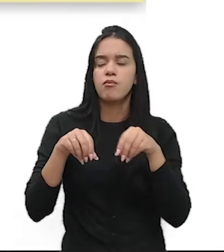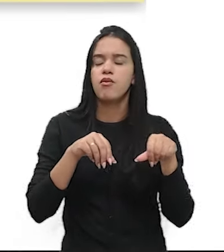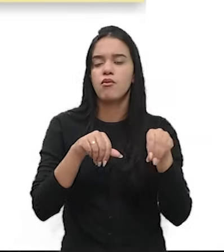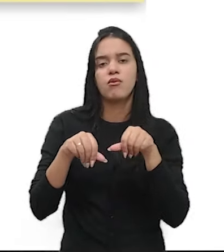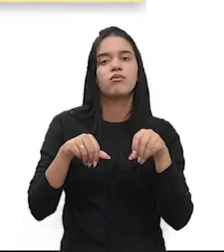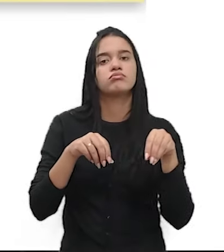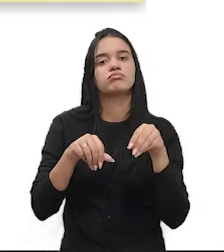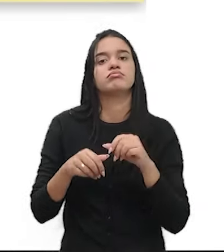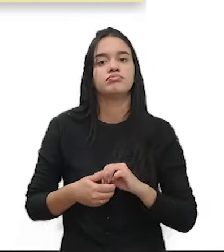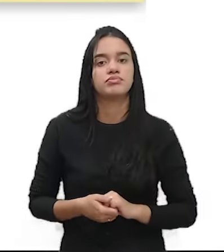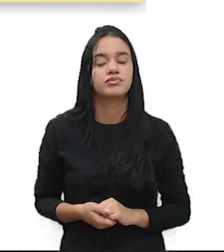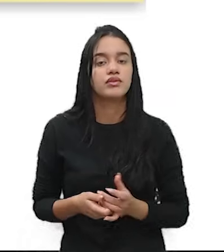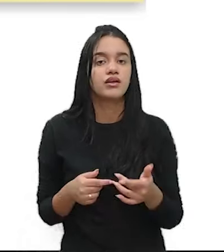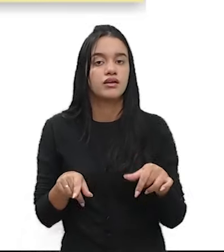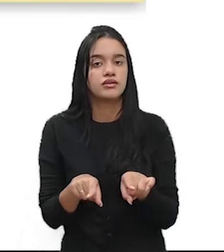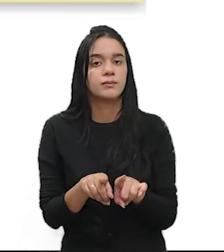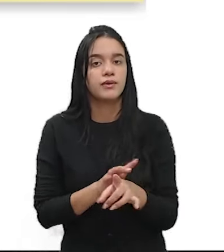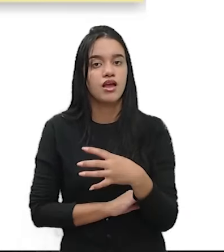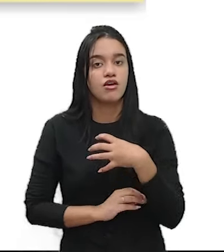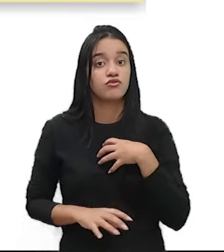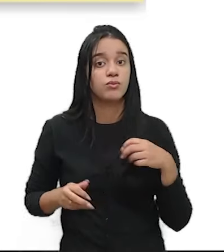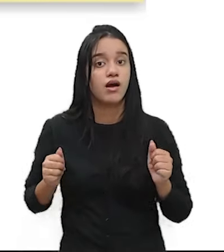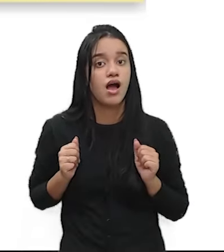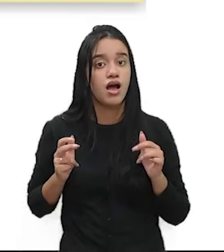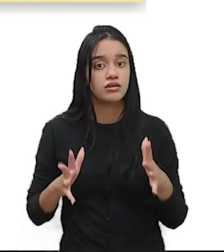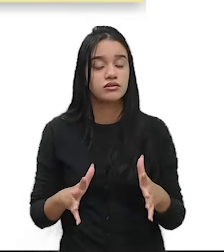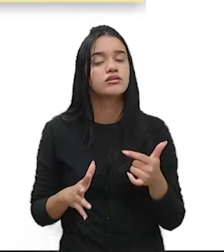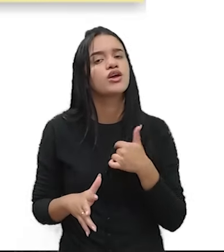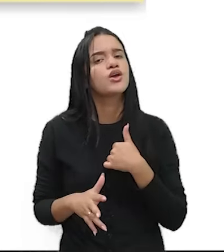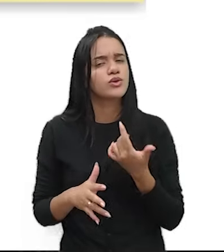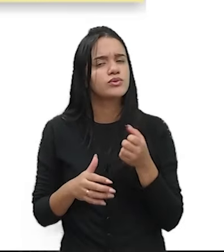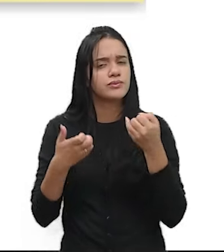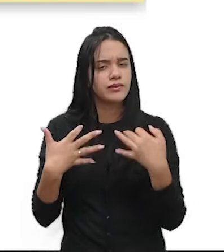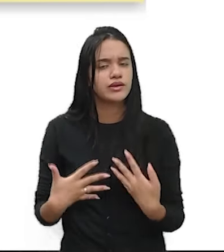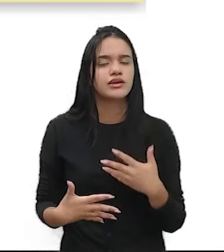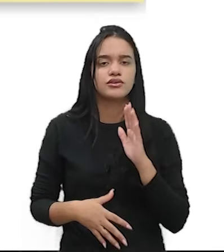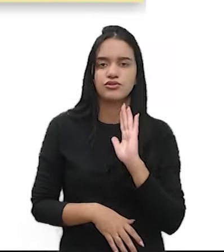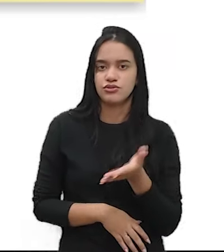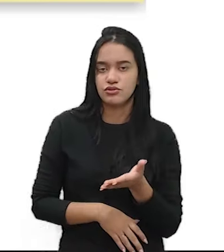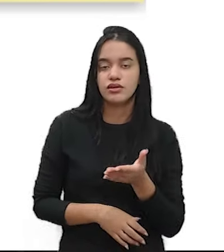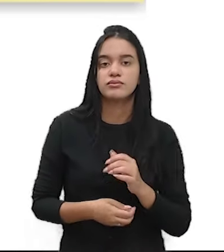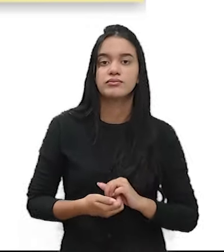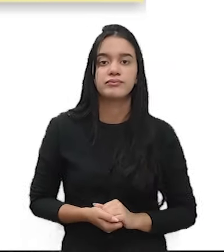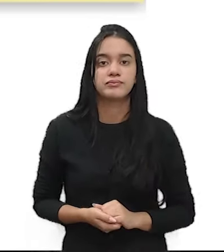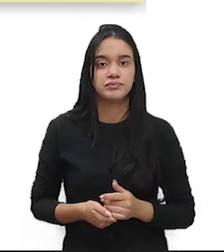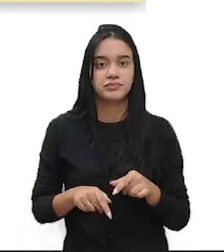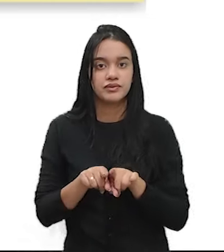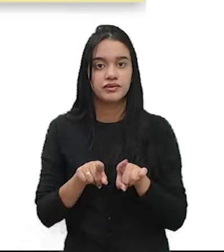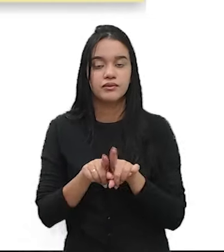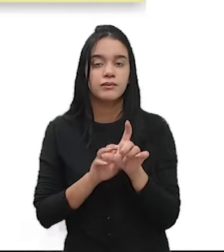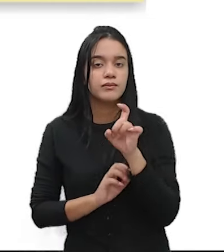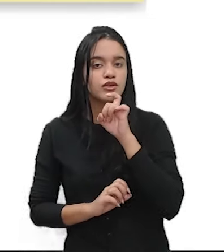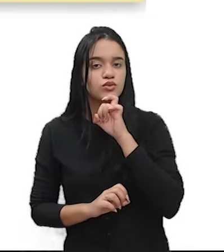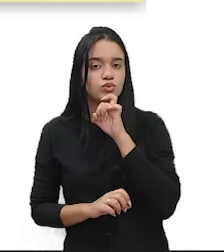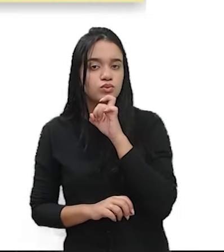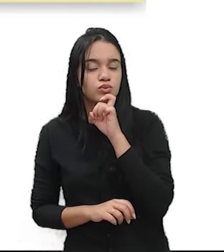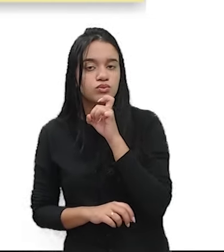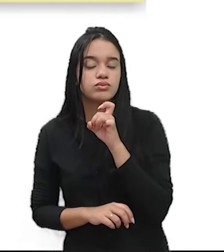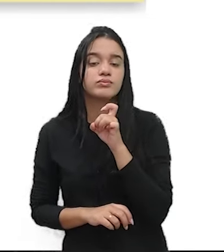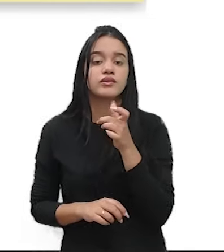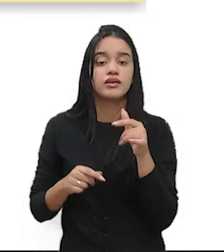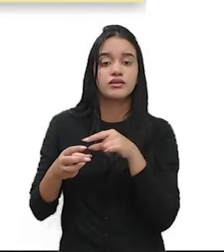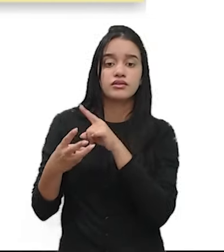gás carbônico quanto a forma de ação né como eu já havia explicado né Por abafamento tá ou resfriamento